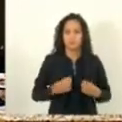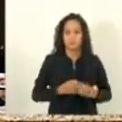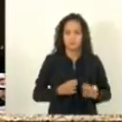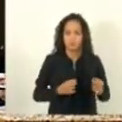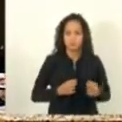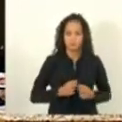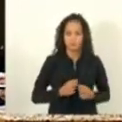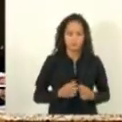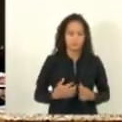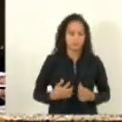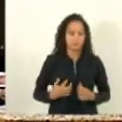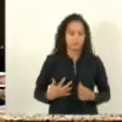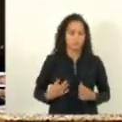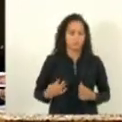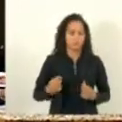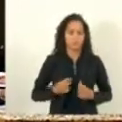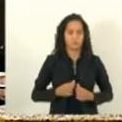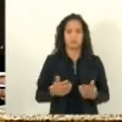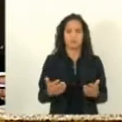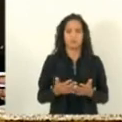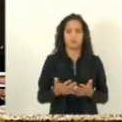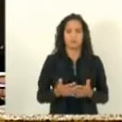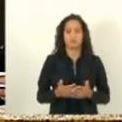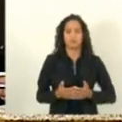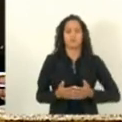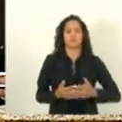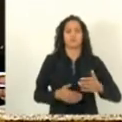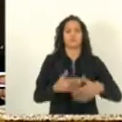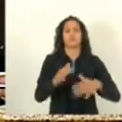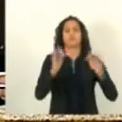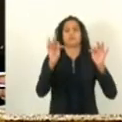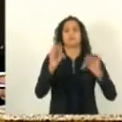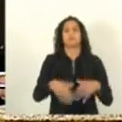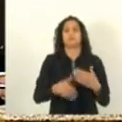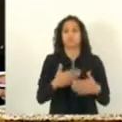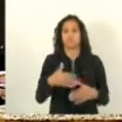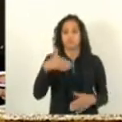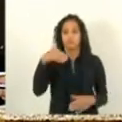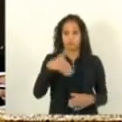Passamos então, finalizando o processo de votação.